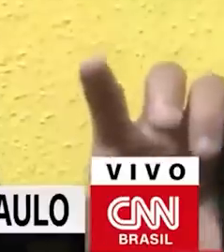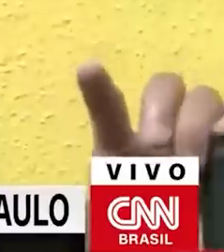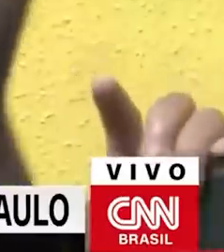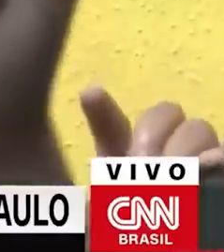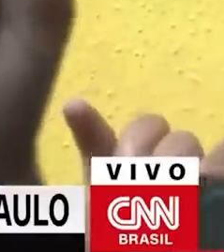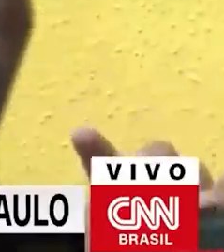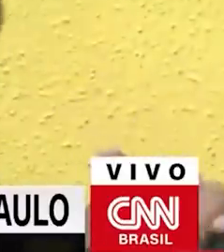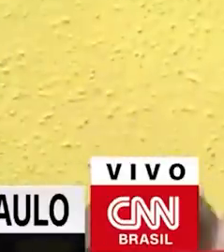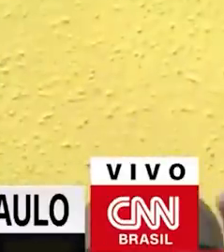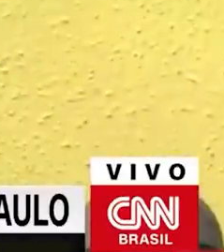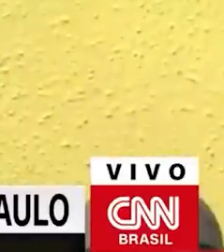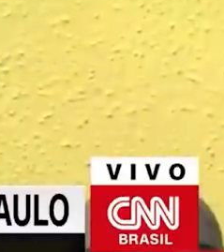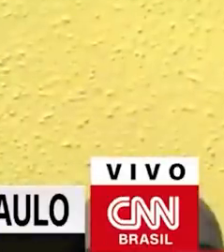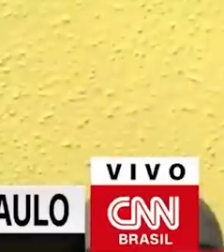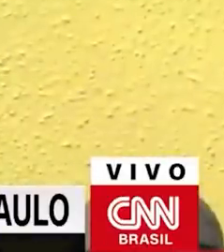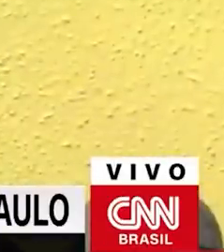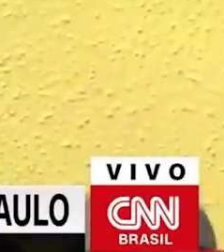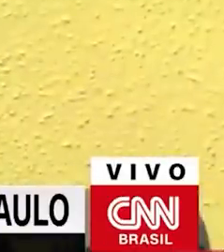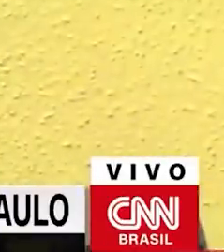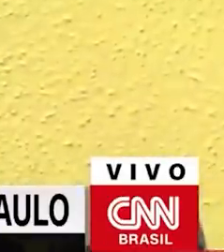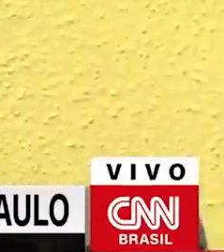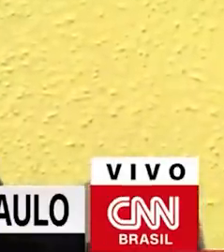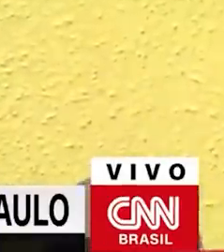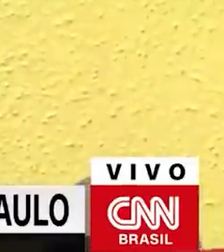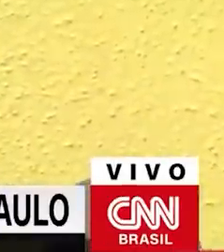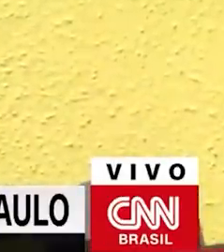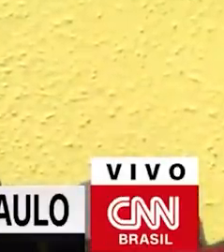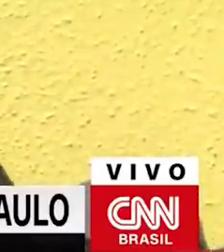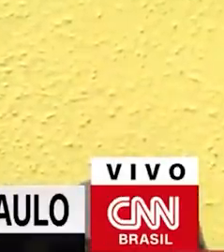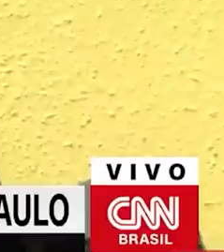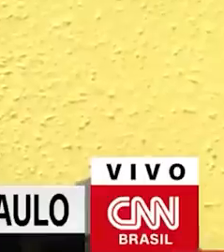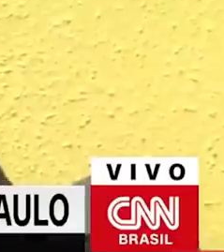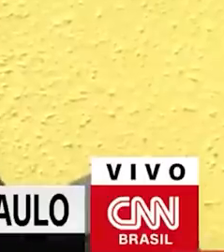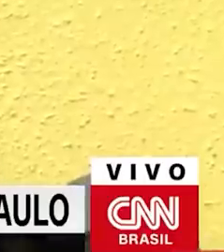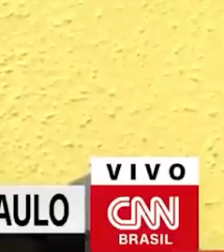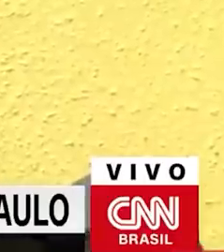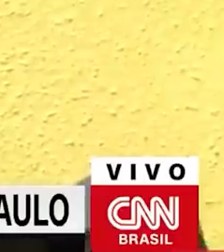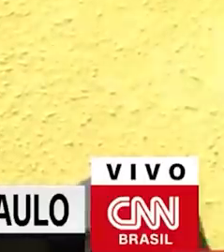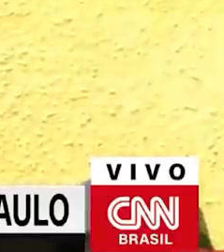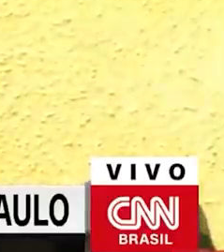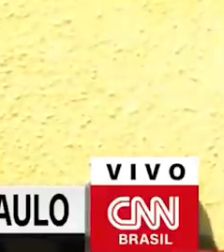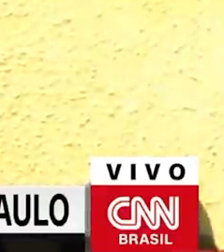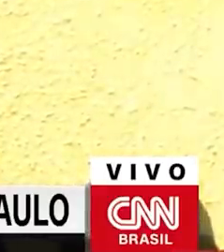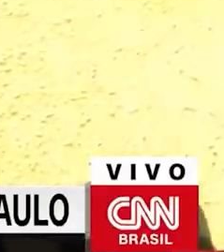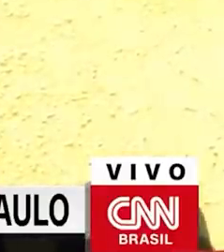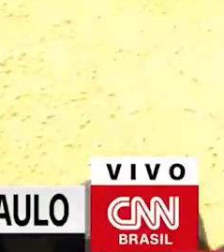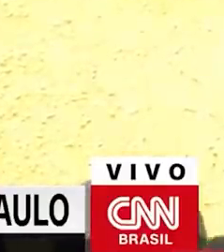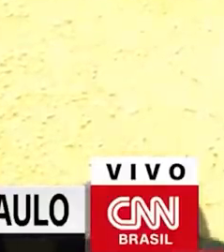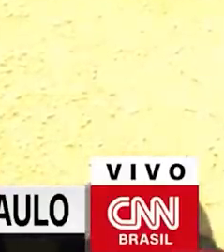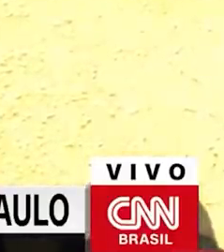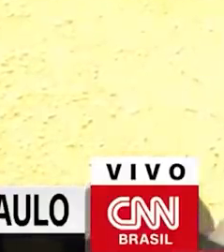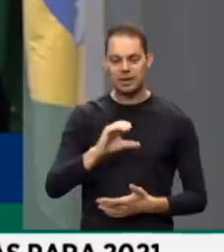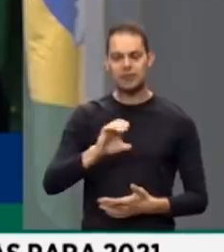Nenhum rato vai querer sucatear isso aqui para privatizar para os seus amigos. Não tem espaço para isso aqui. Deixa bem